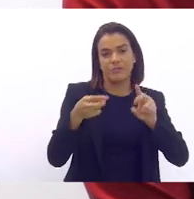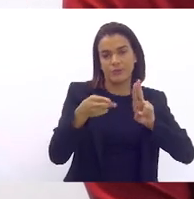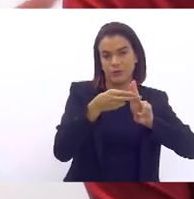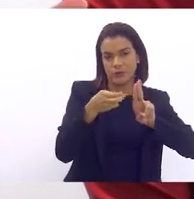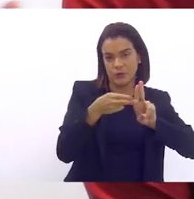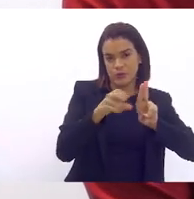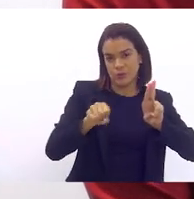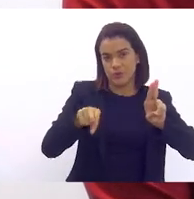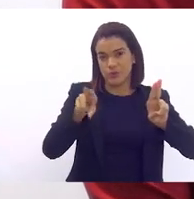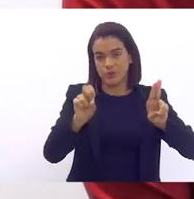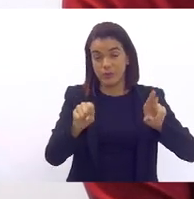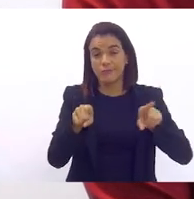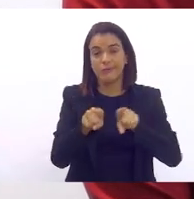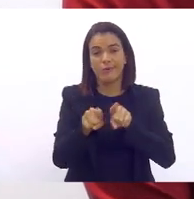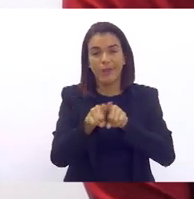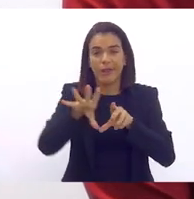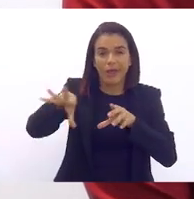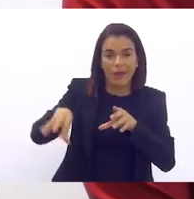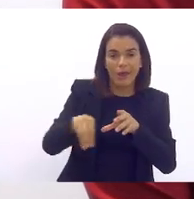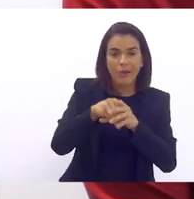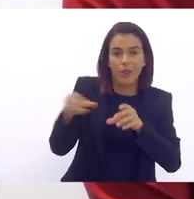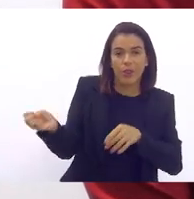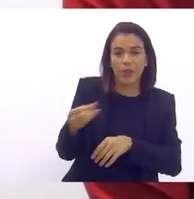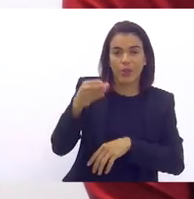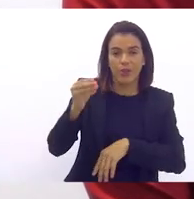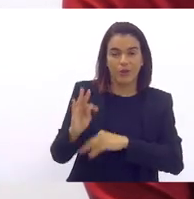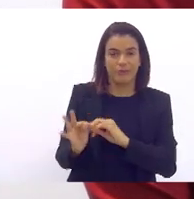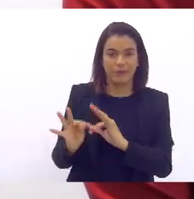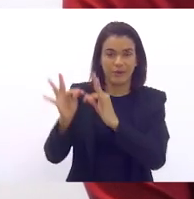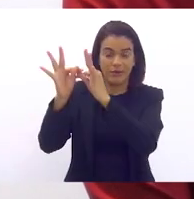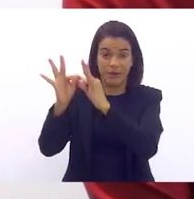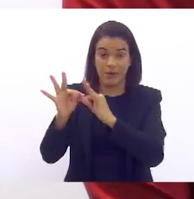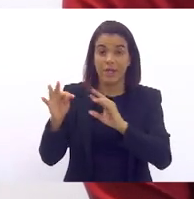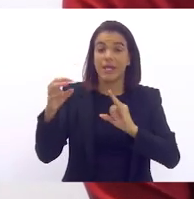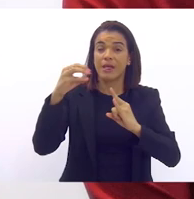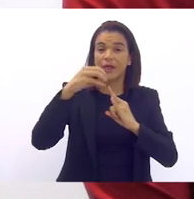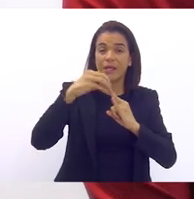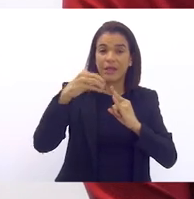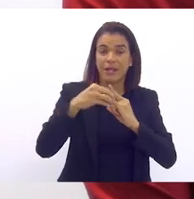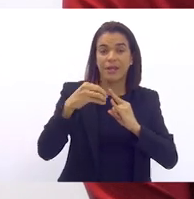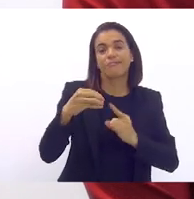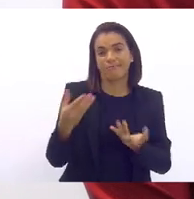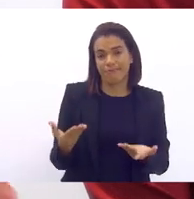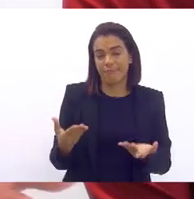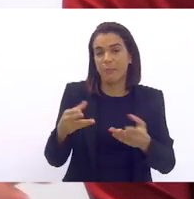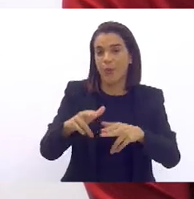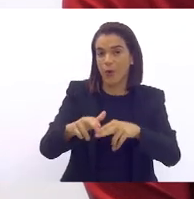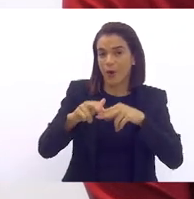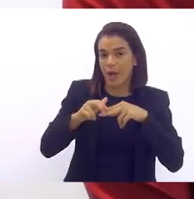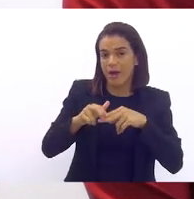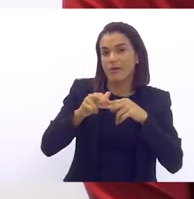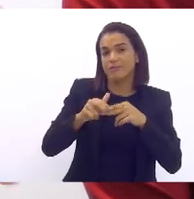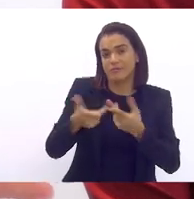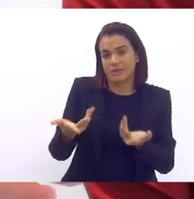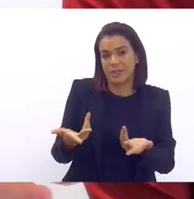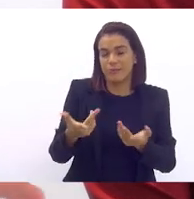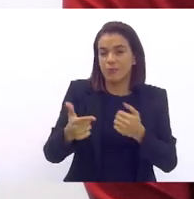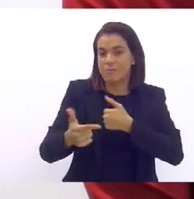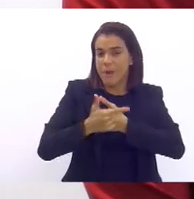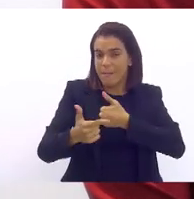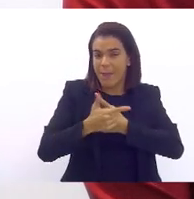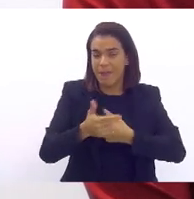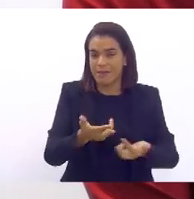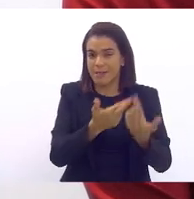pros próximos anos que é a incorporação dessas novas tecnologias e a f por conta da sua vocação é uma